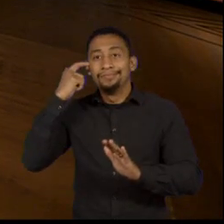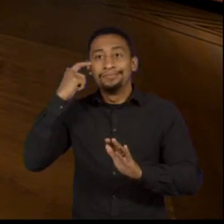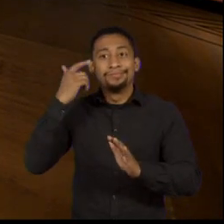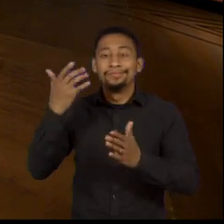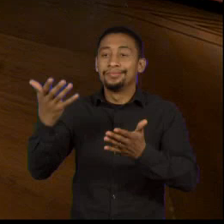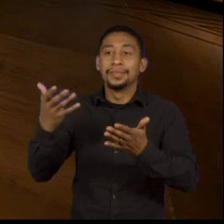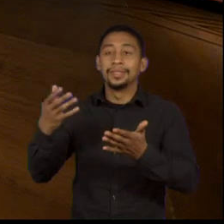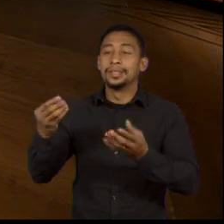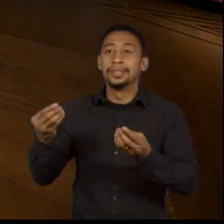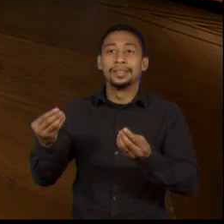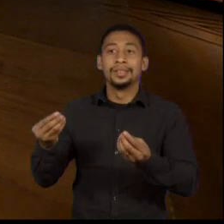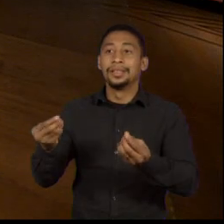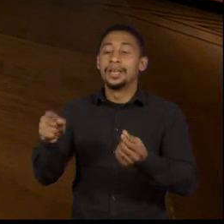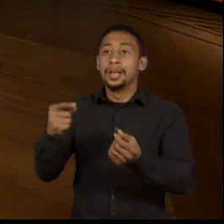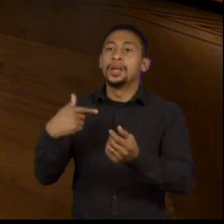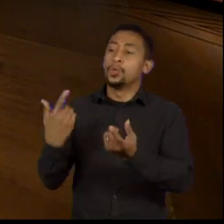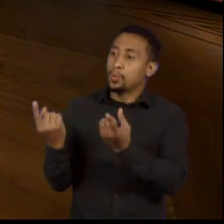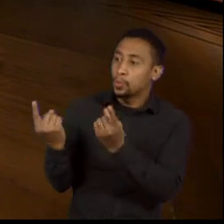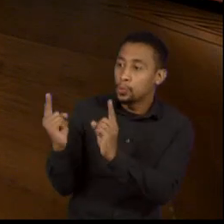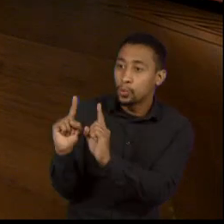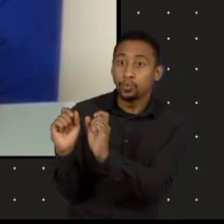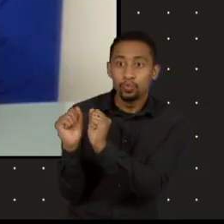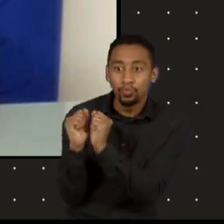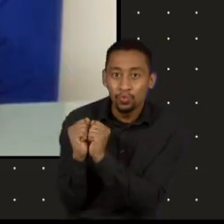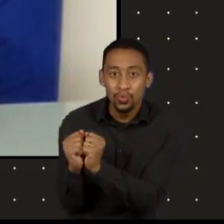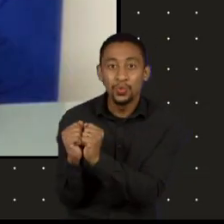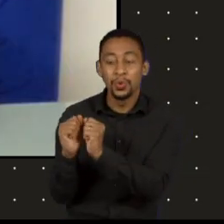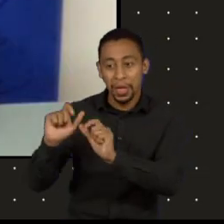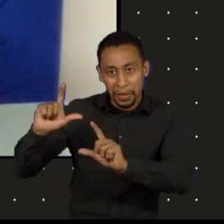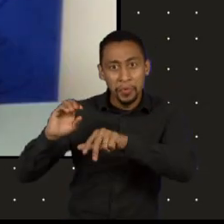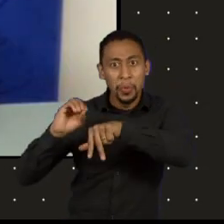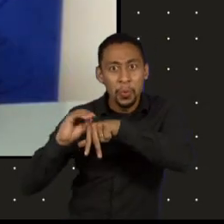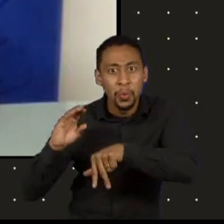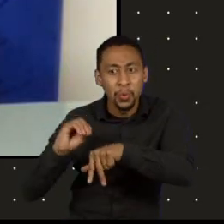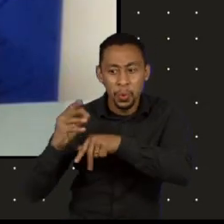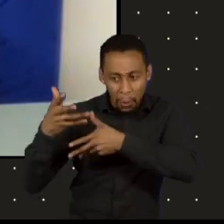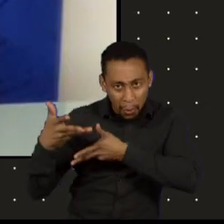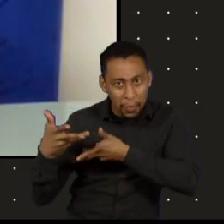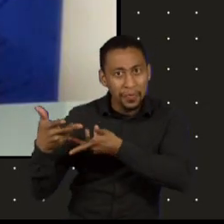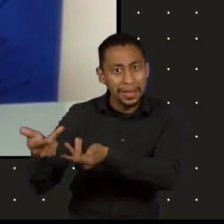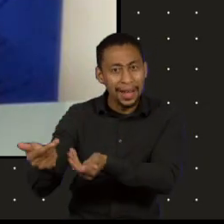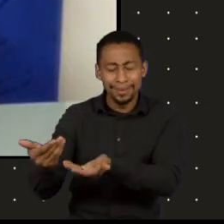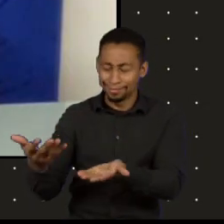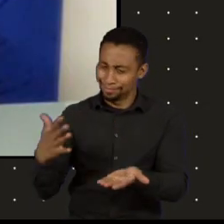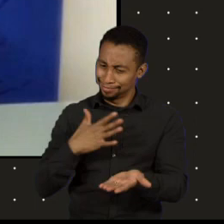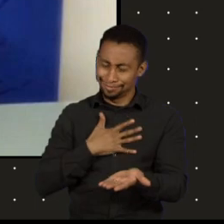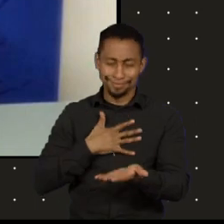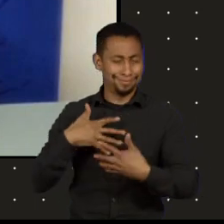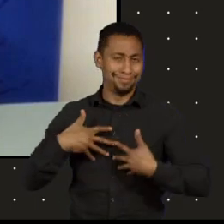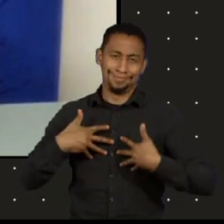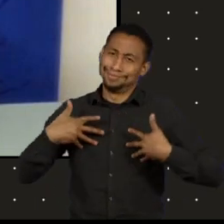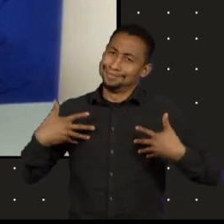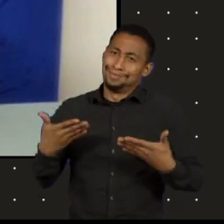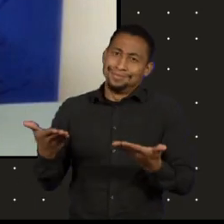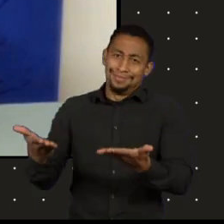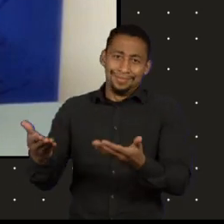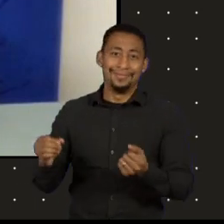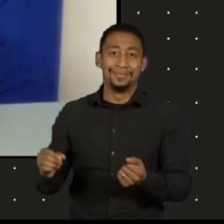conquista ter feito o programa com ele, né? Ter sido convidada por ele para fazer o programa com ele.